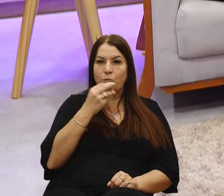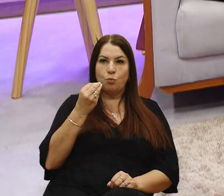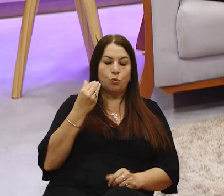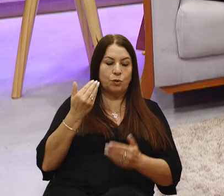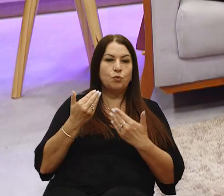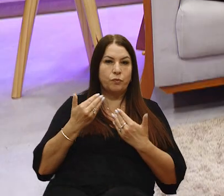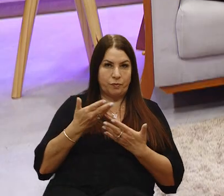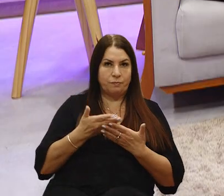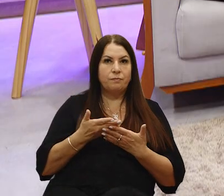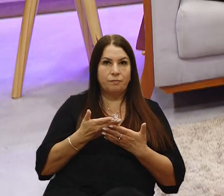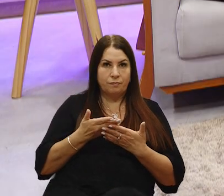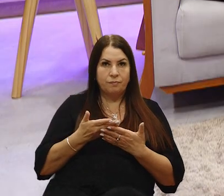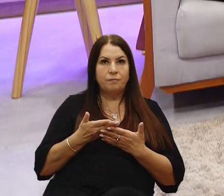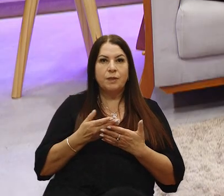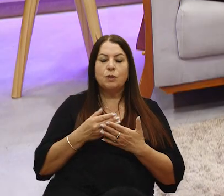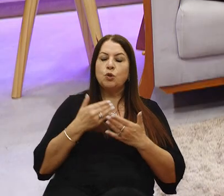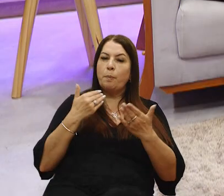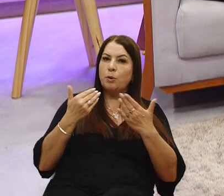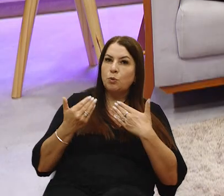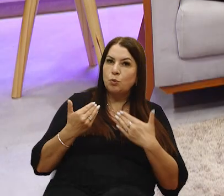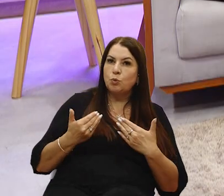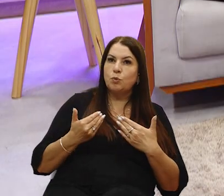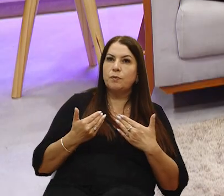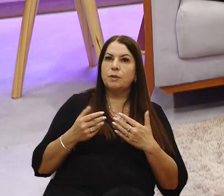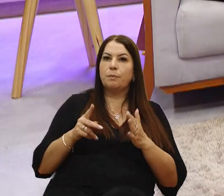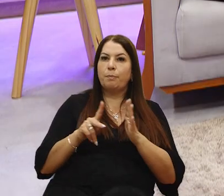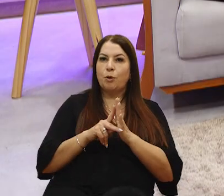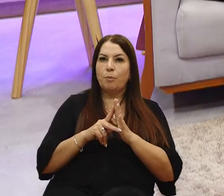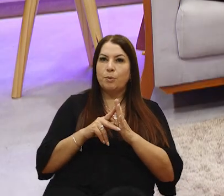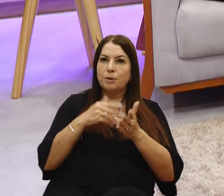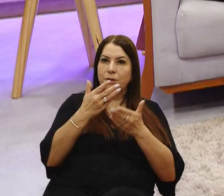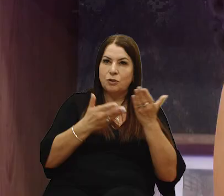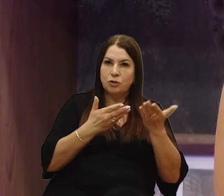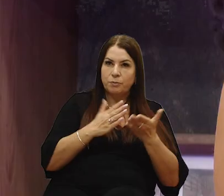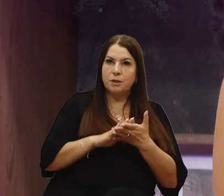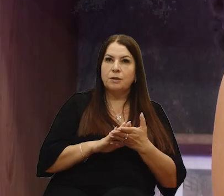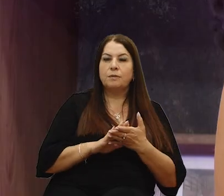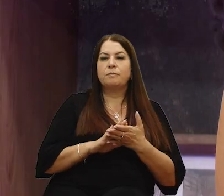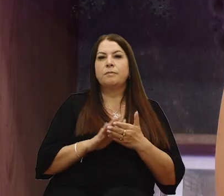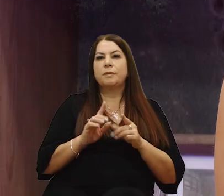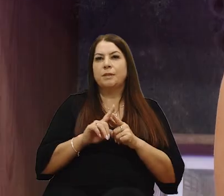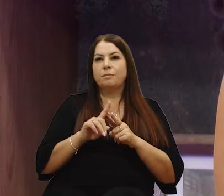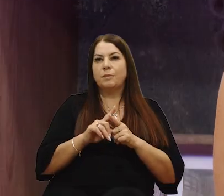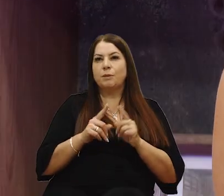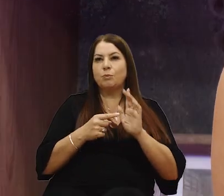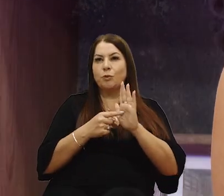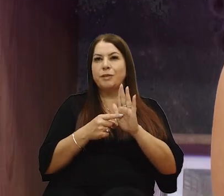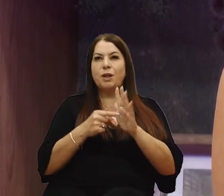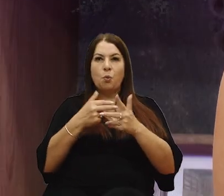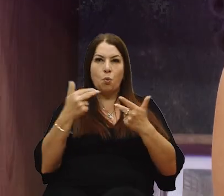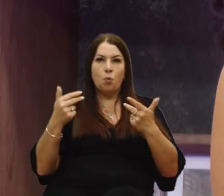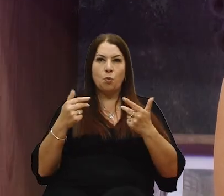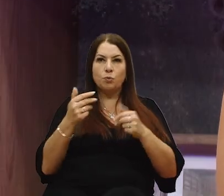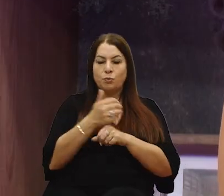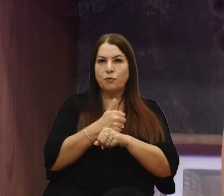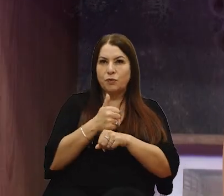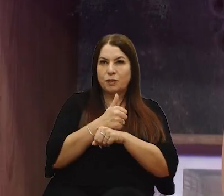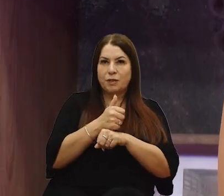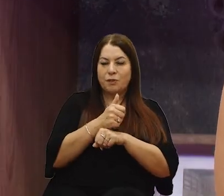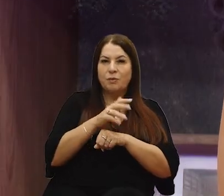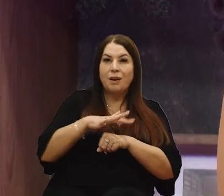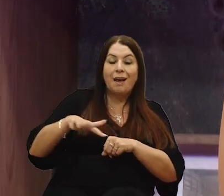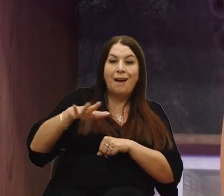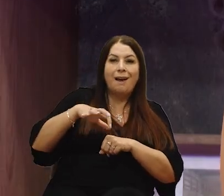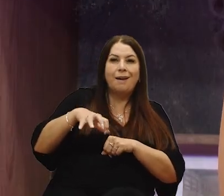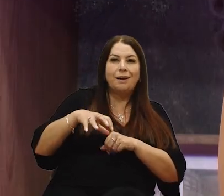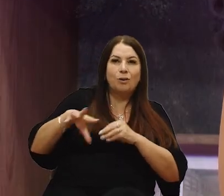já consegue falar muito sobre dúvidas, né, iniciais. Sim, sobre as dúvidas, sobre os próprios atendimentos mesmos também. Trazer